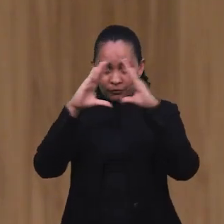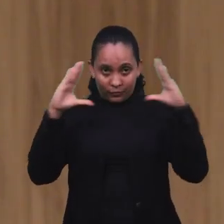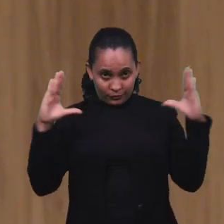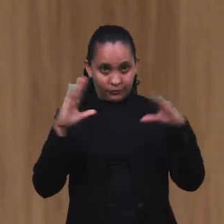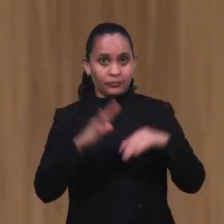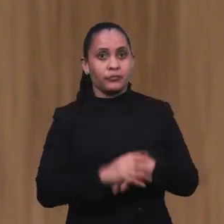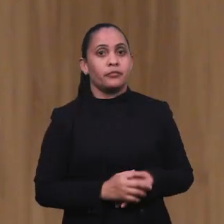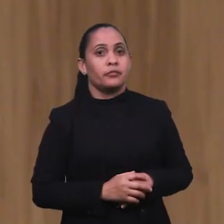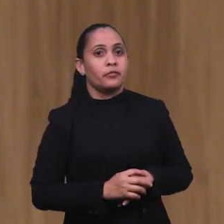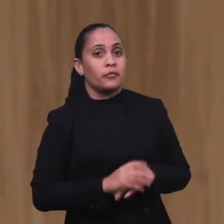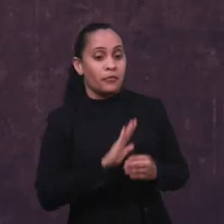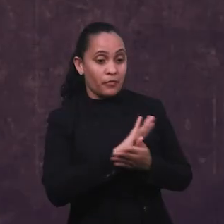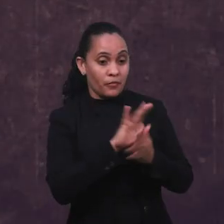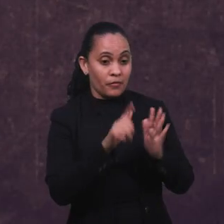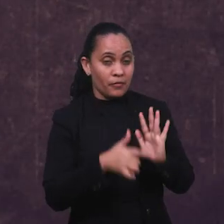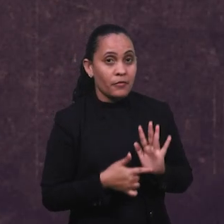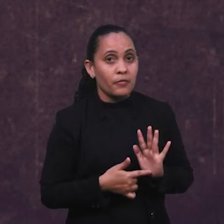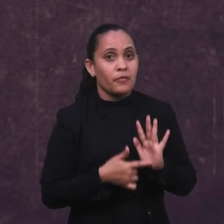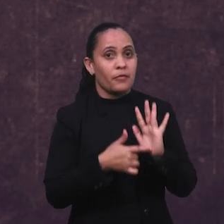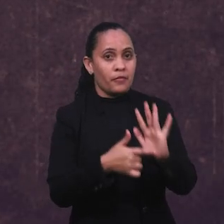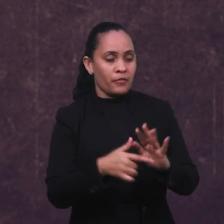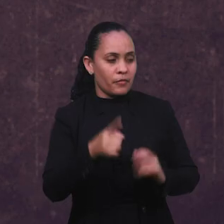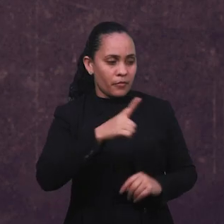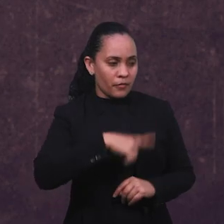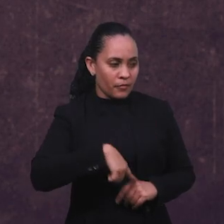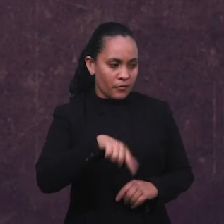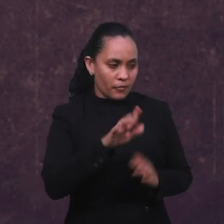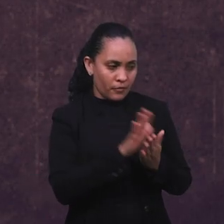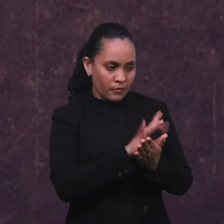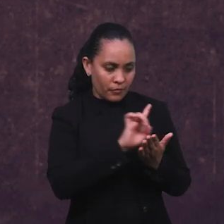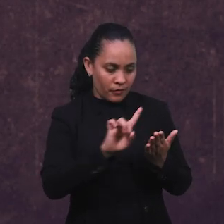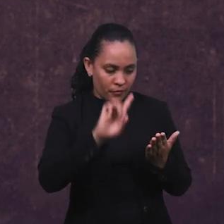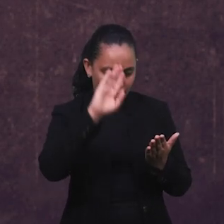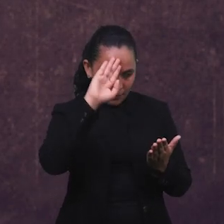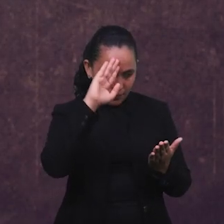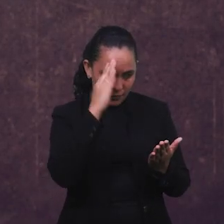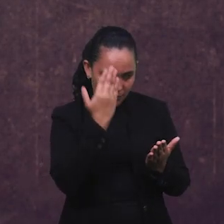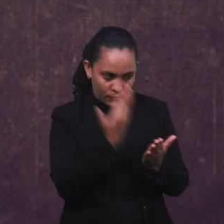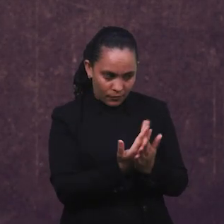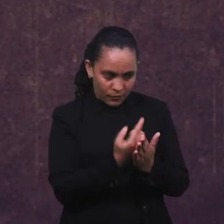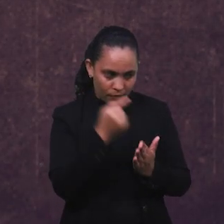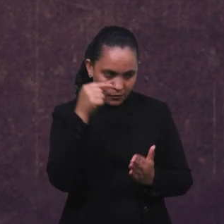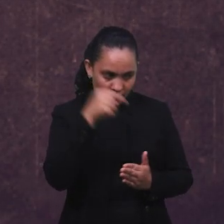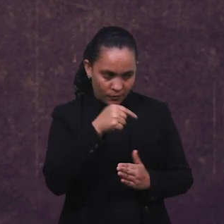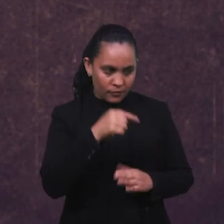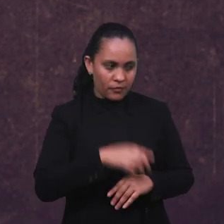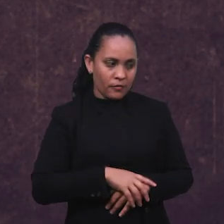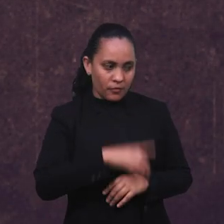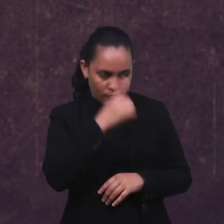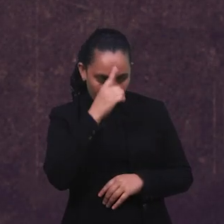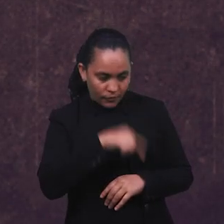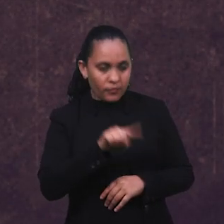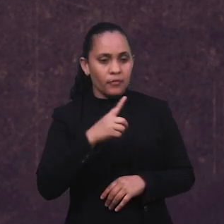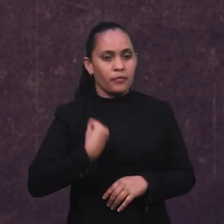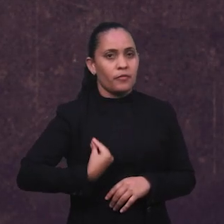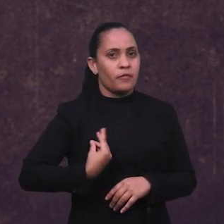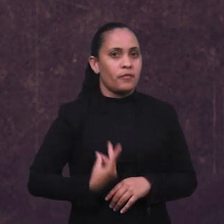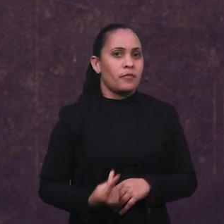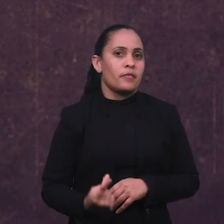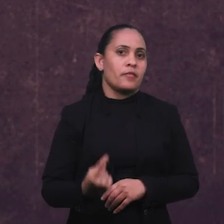diz assim, quem ouve a minha palavra e crê naquele que me enviou, tem a vida